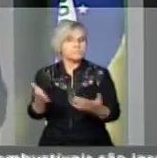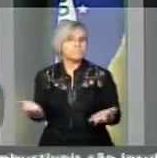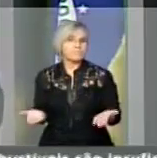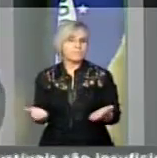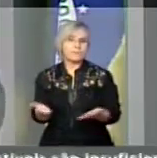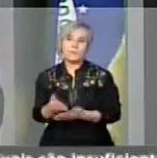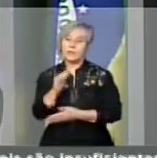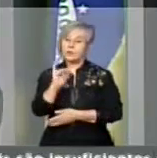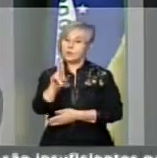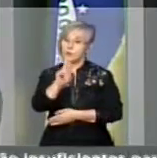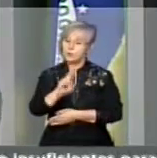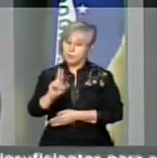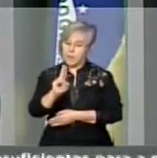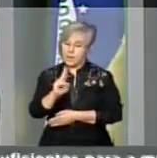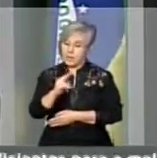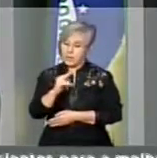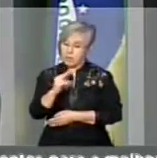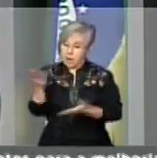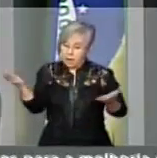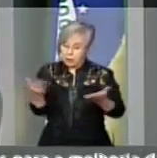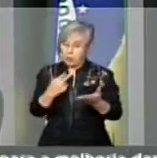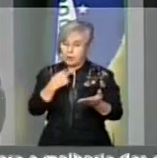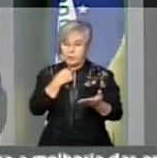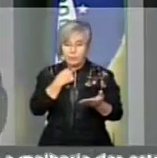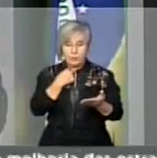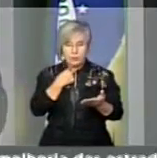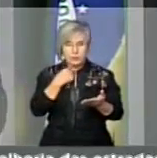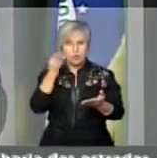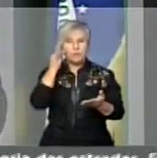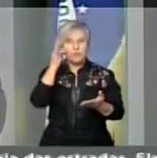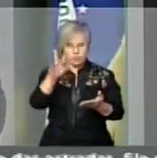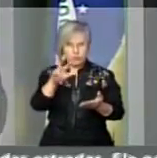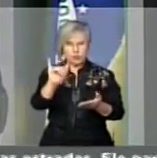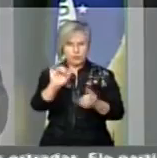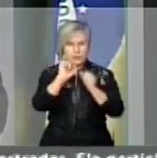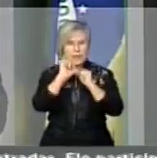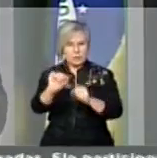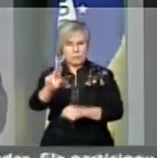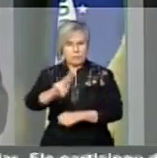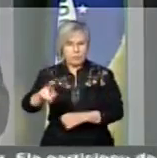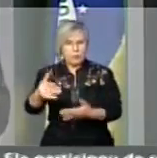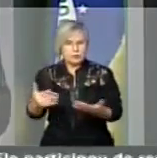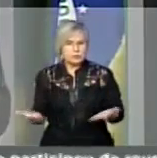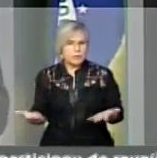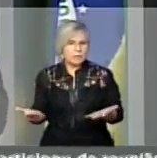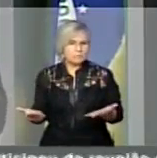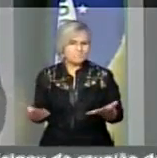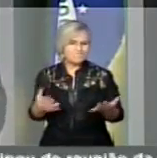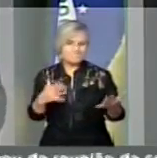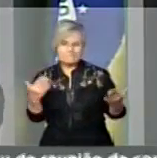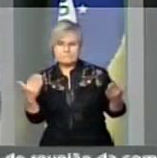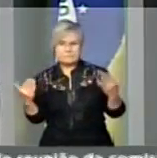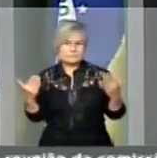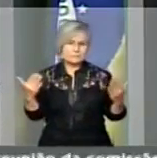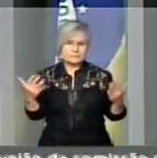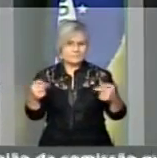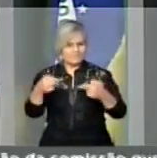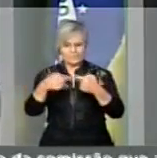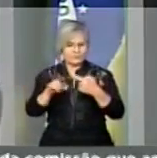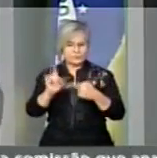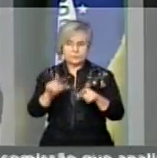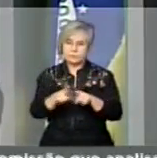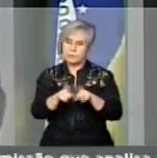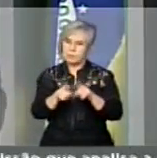não podem usar no presente, usarão no futuro? Poderão usar? Há um evidente contrassenso. Consoante a